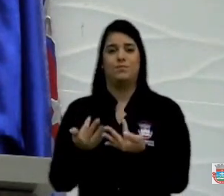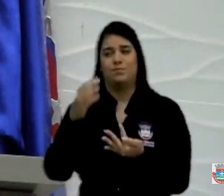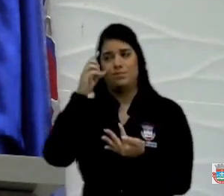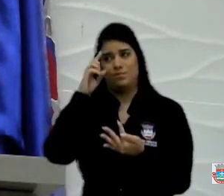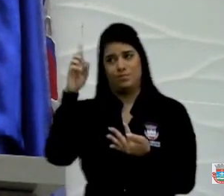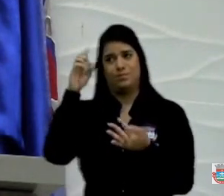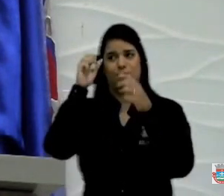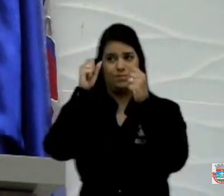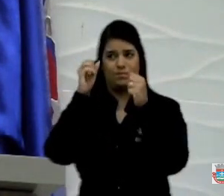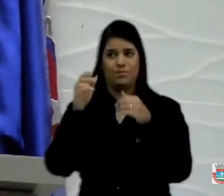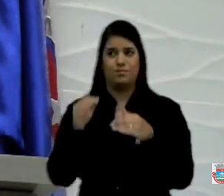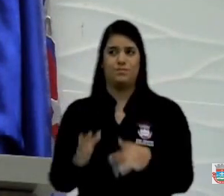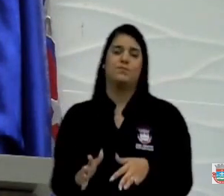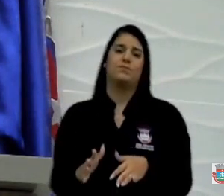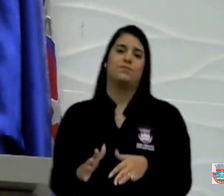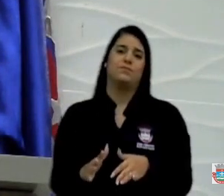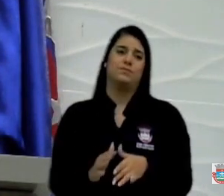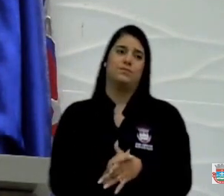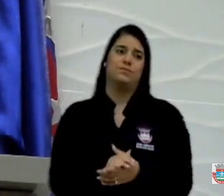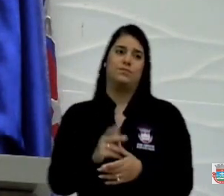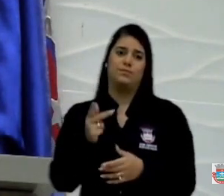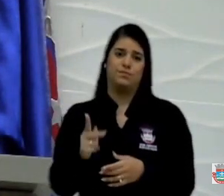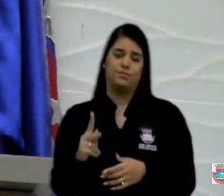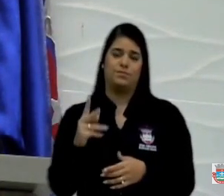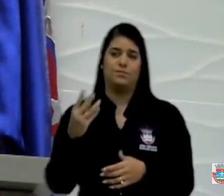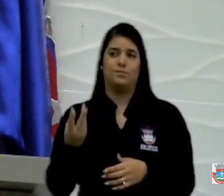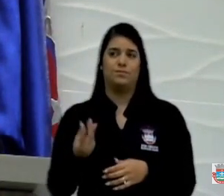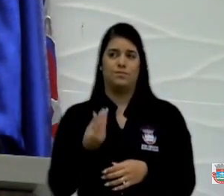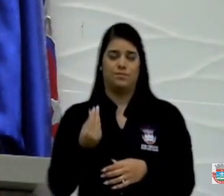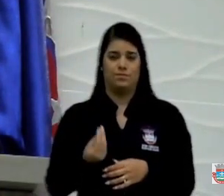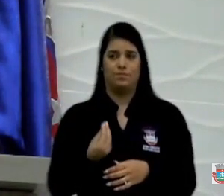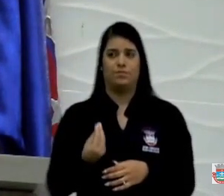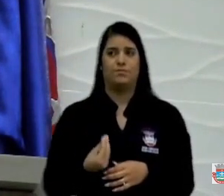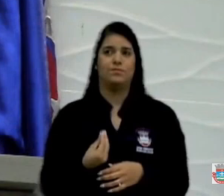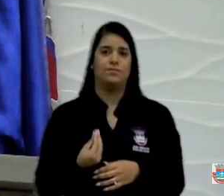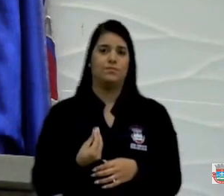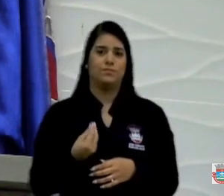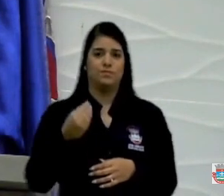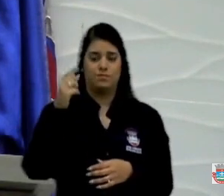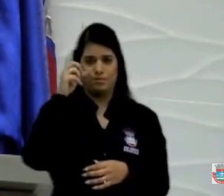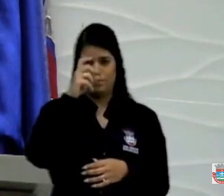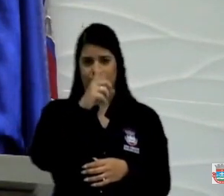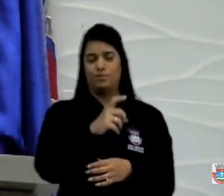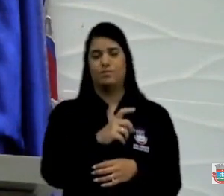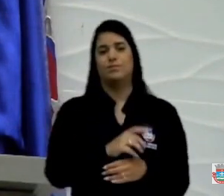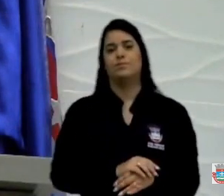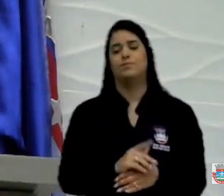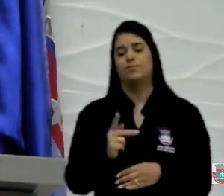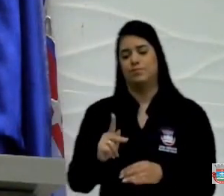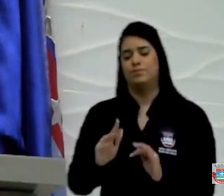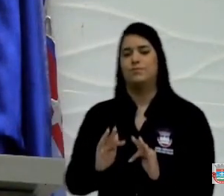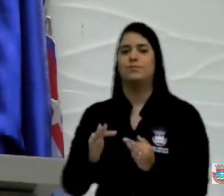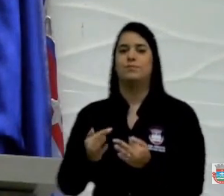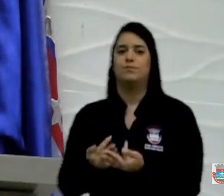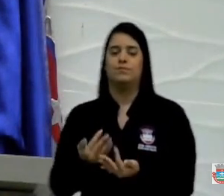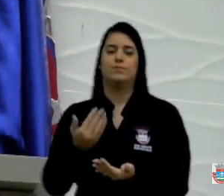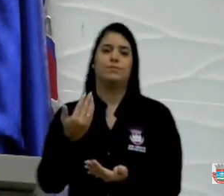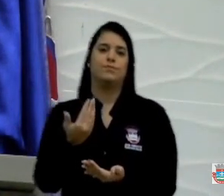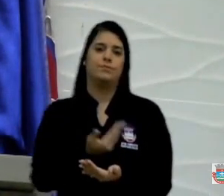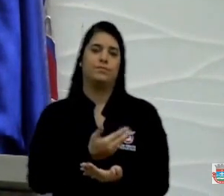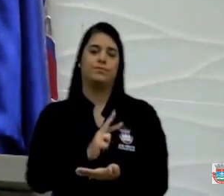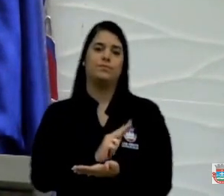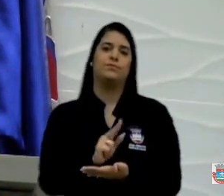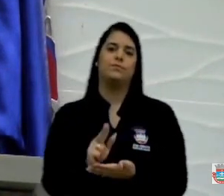os abençoando, derramando suas bênçãos sobre suas vidas, nesse momento tão difícil. Deus abençoe todos os seus familiares e amigos, que Deus